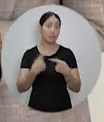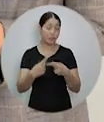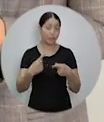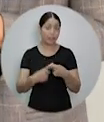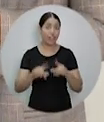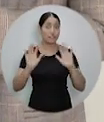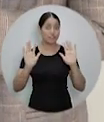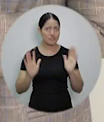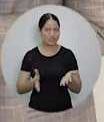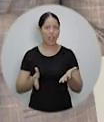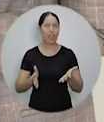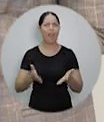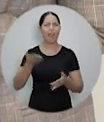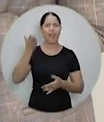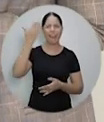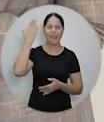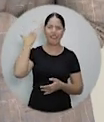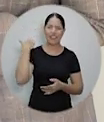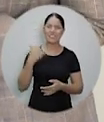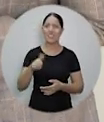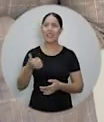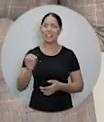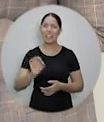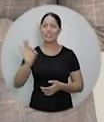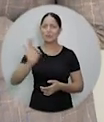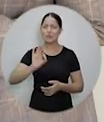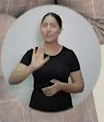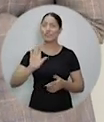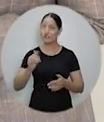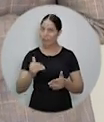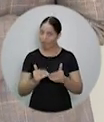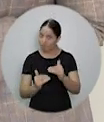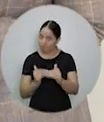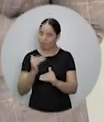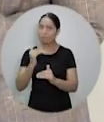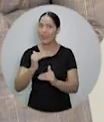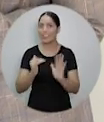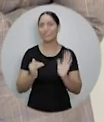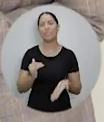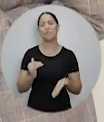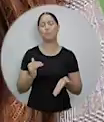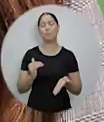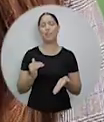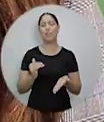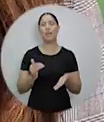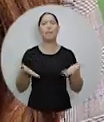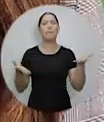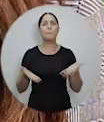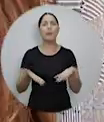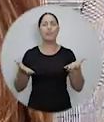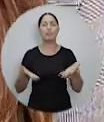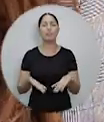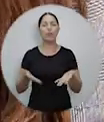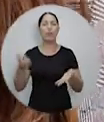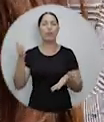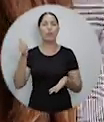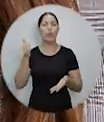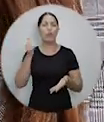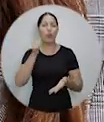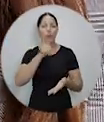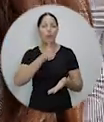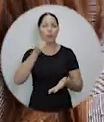já ultrapassamos aquela casa dos 10%, né, já demos uma boa avançada. Mas hoje nós somos a